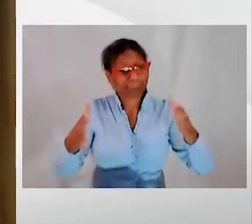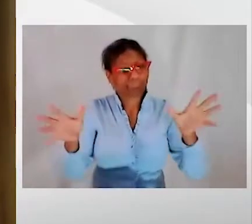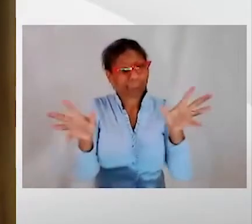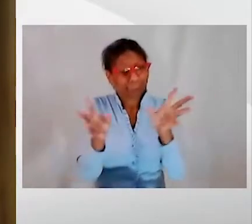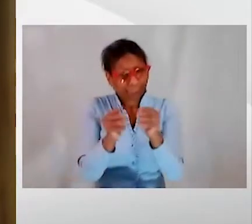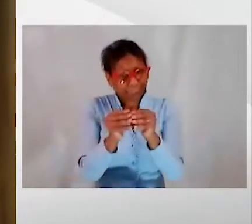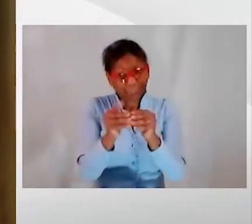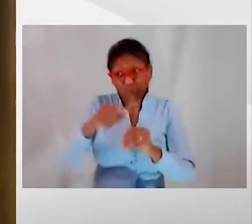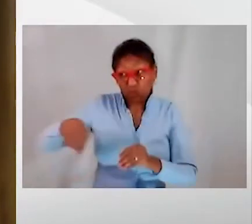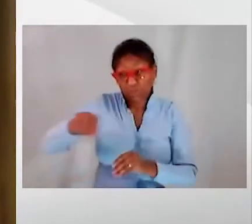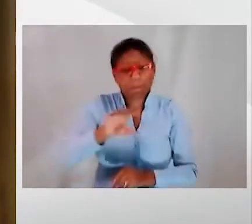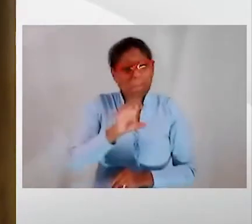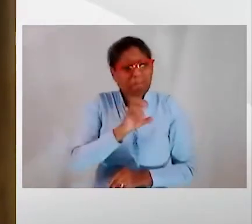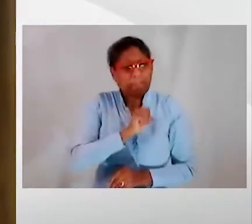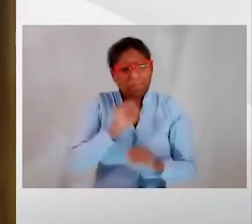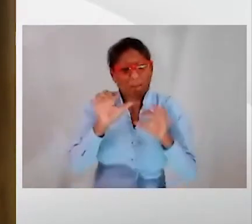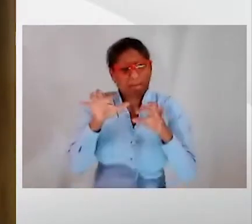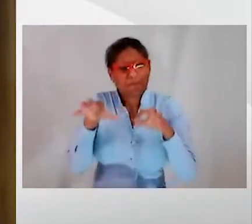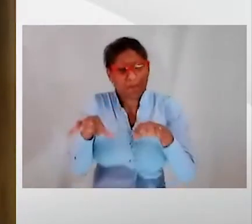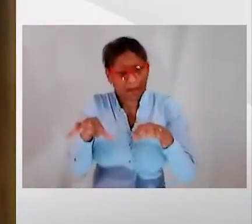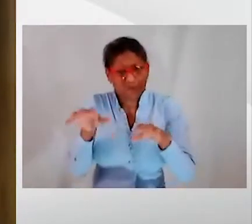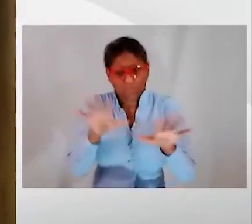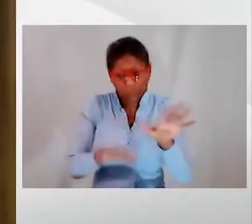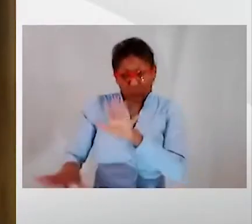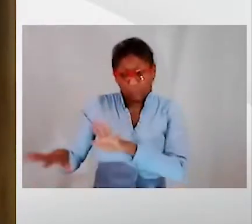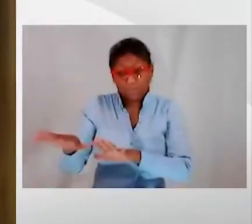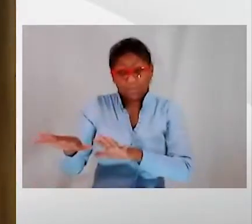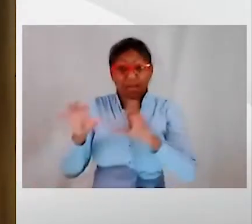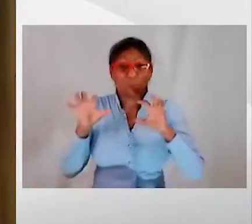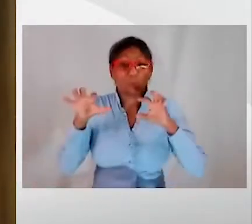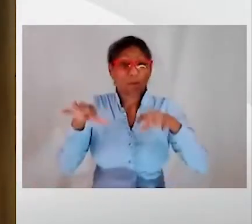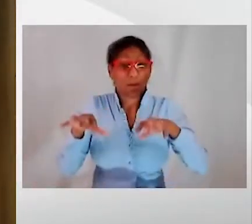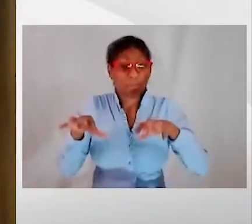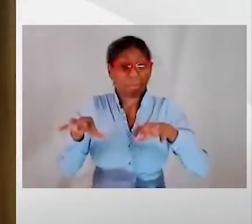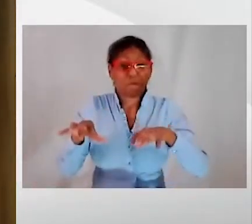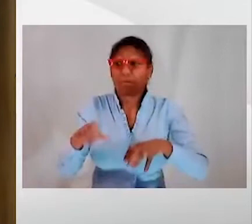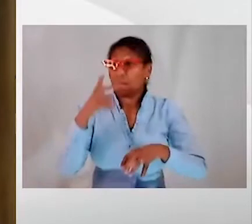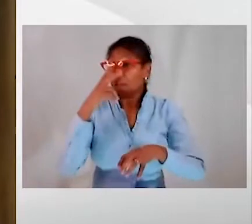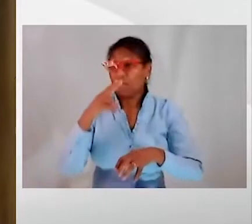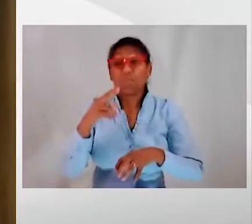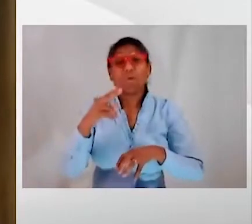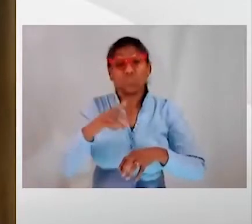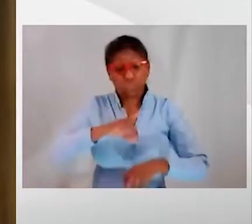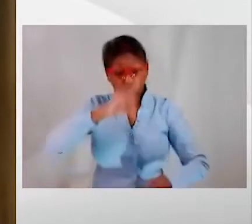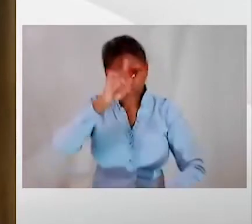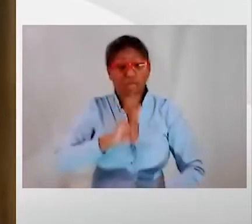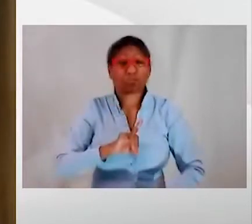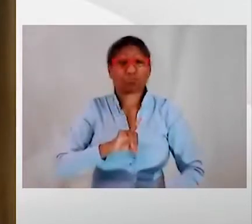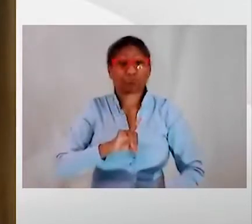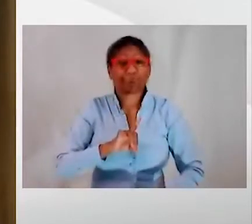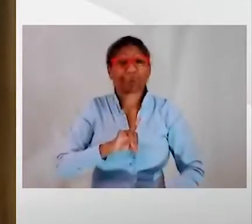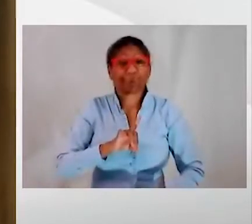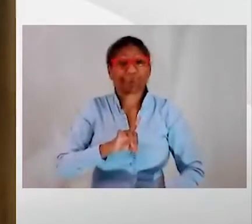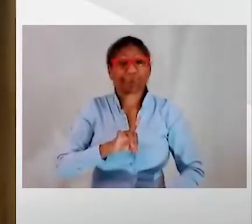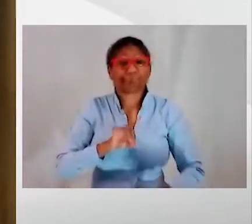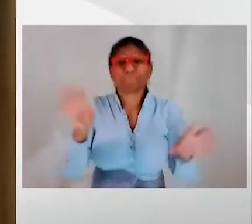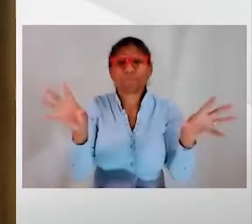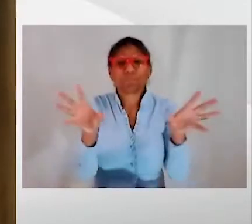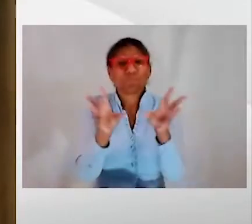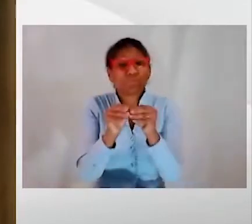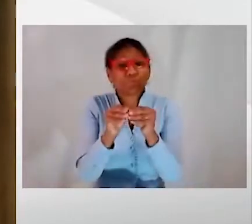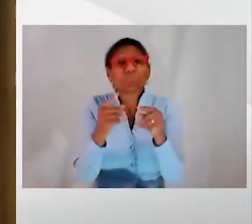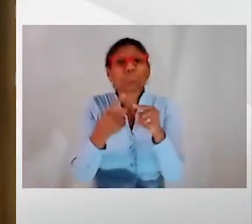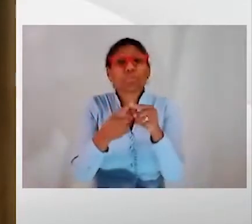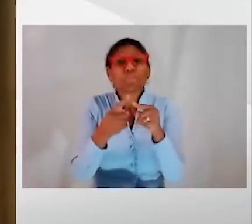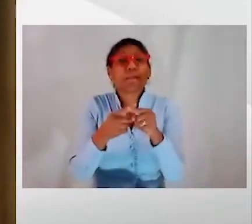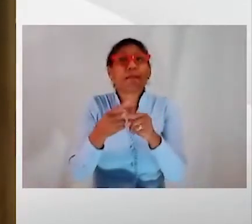e protetores de animais que somos nós. Os animais são sujeitos de direito. Essa conclusão é fruto de uma